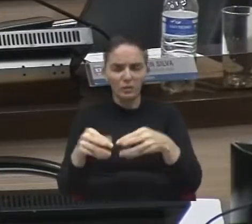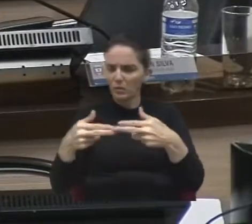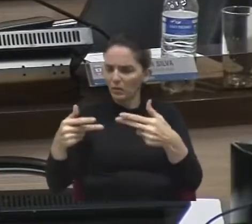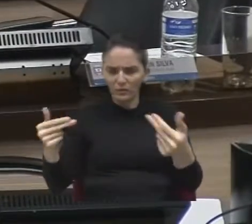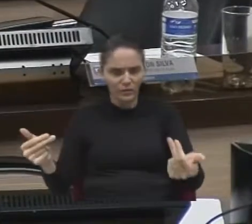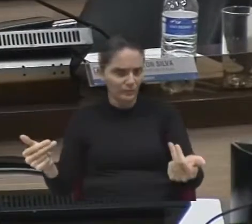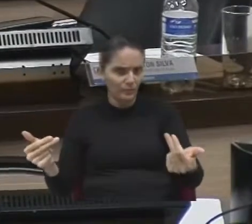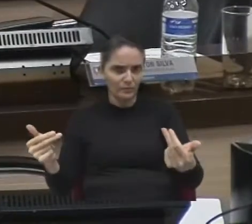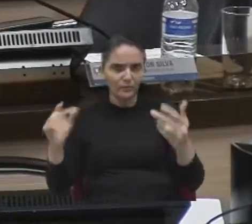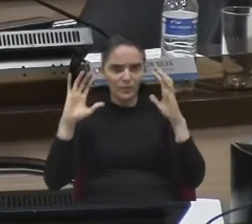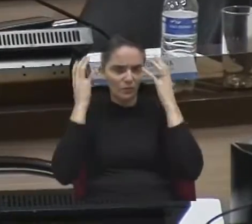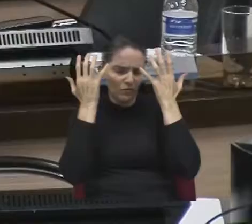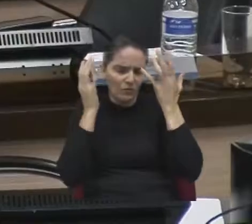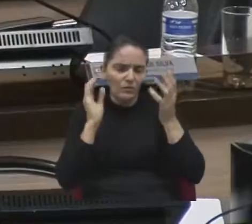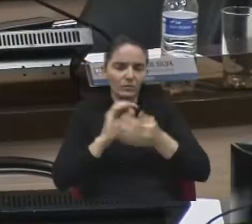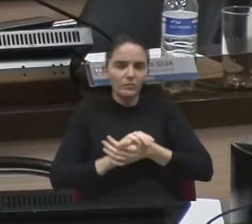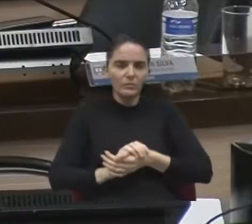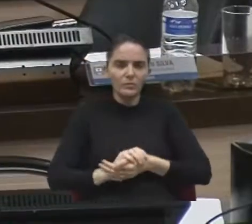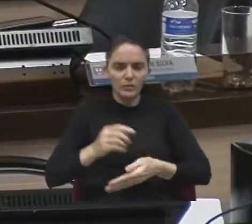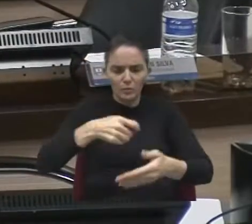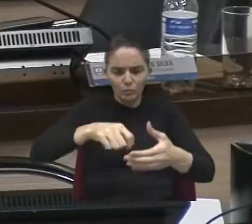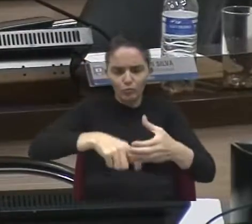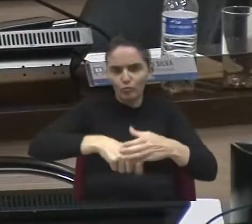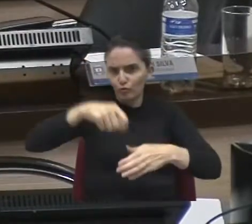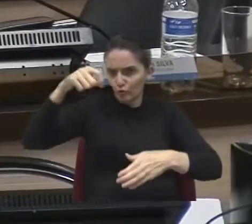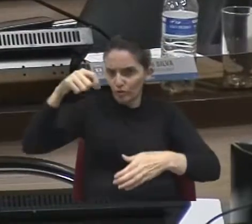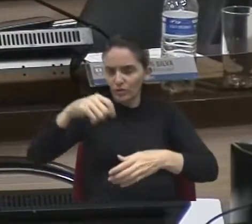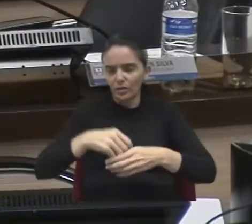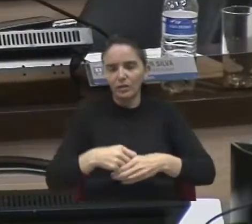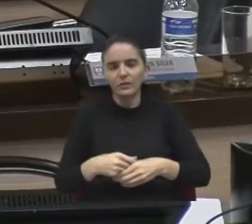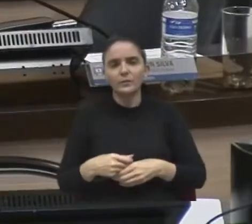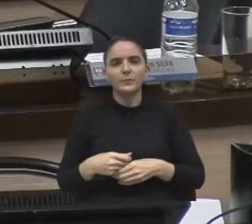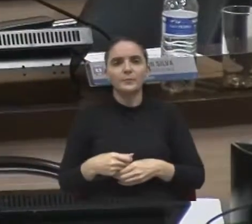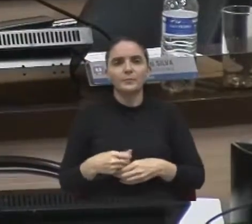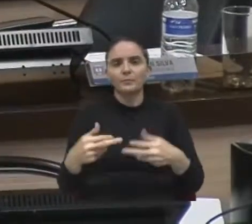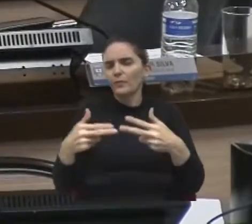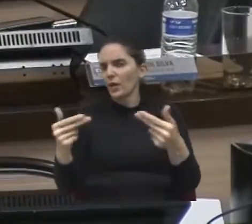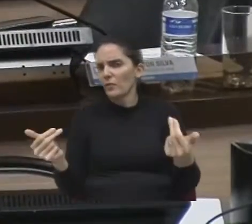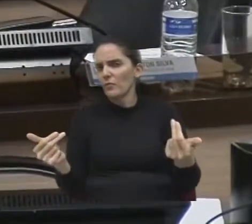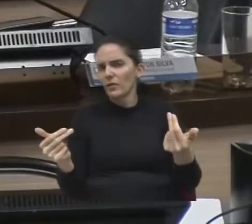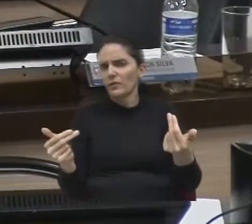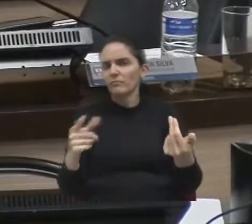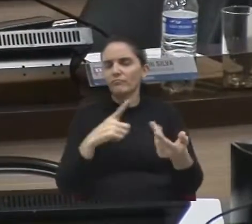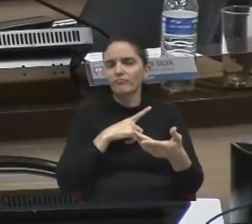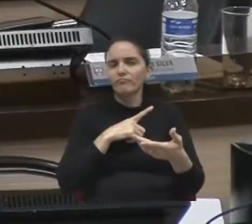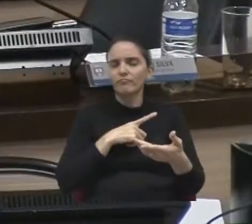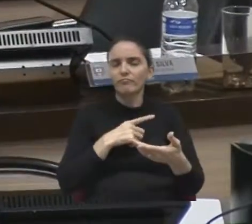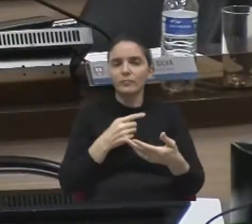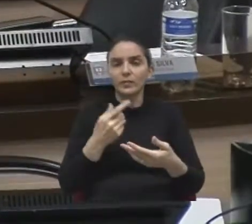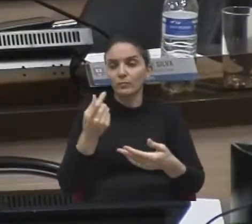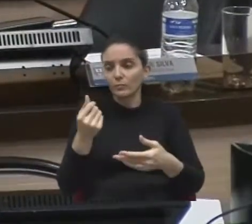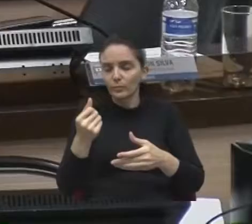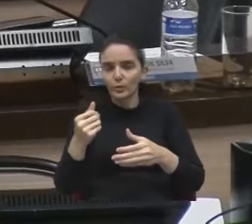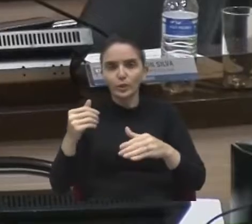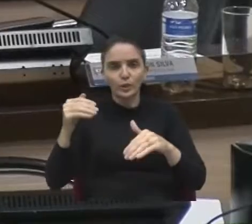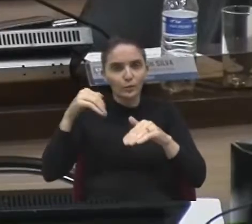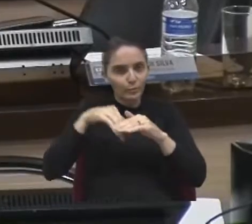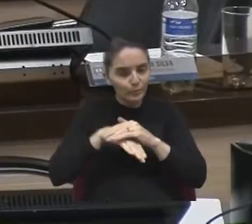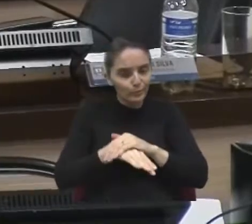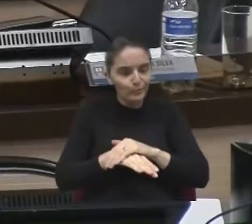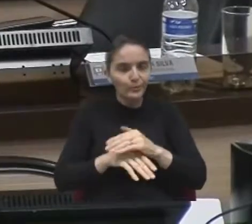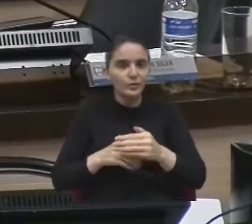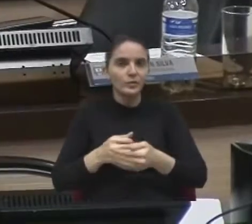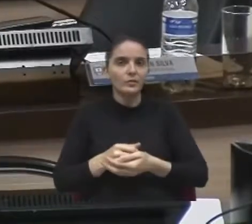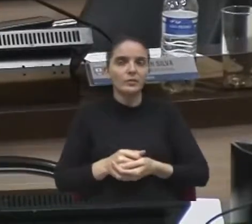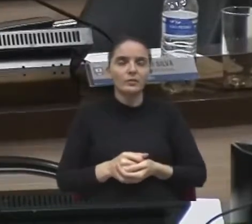outros meios, rifas, sorteios, enfim, muitos outros meios que se consegue arrecadar fundos, arrecadar coisas que servem,